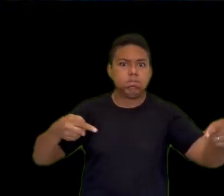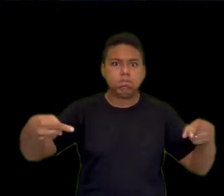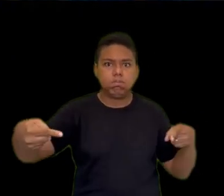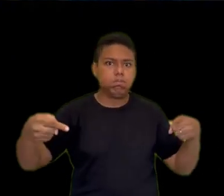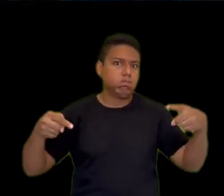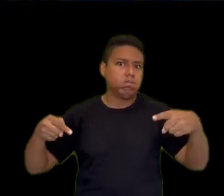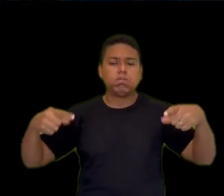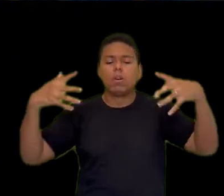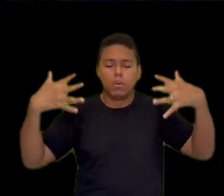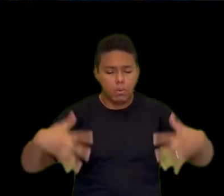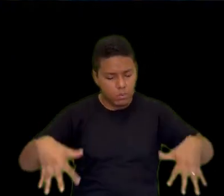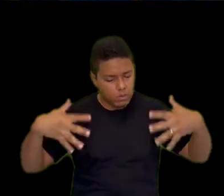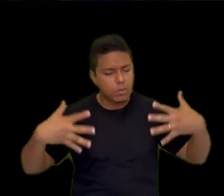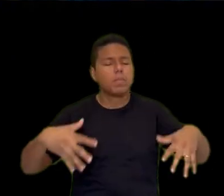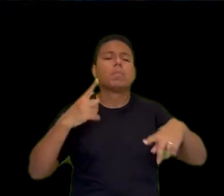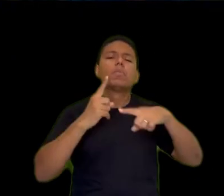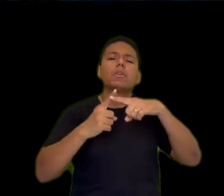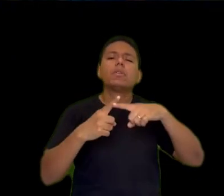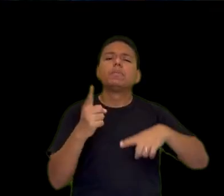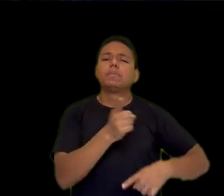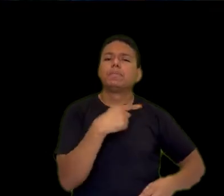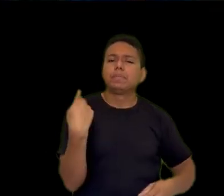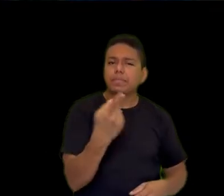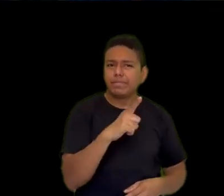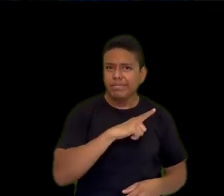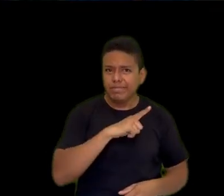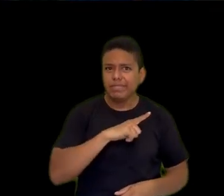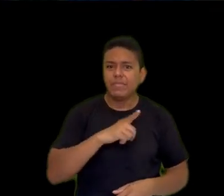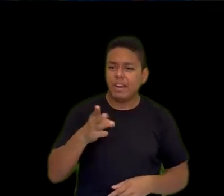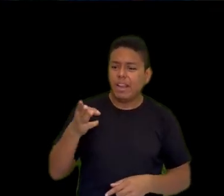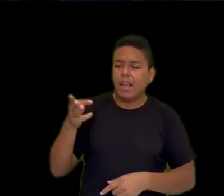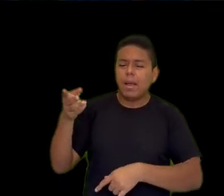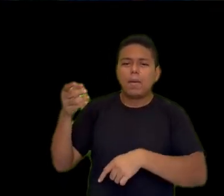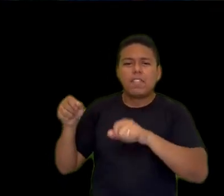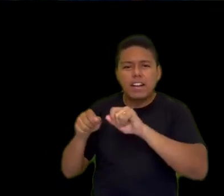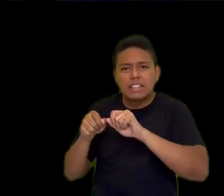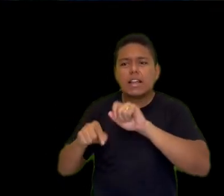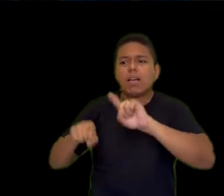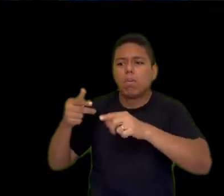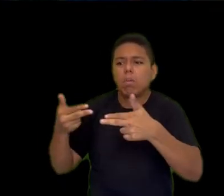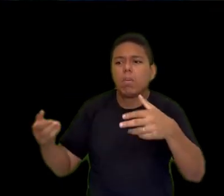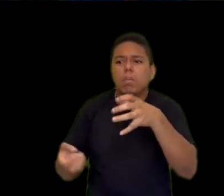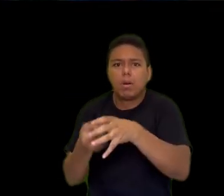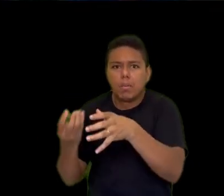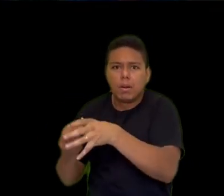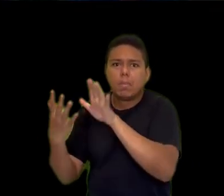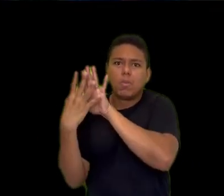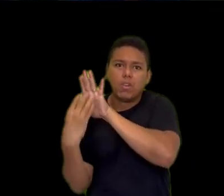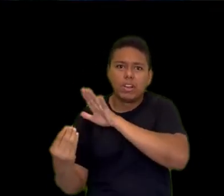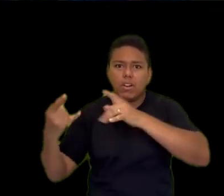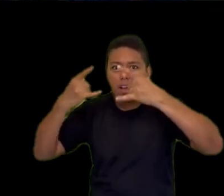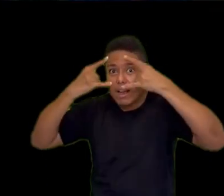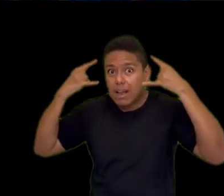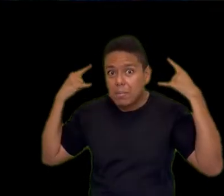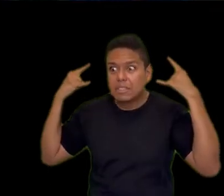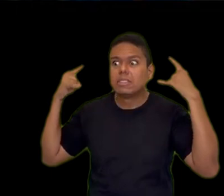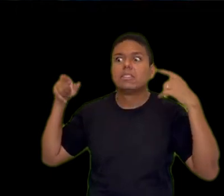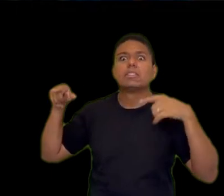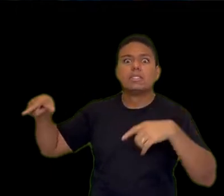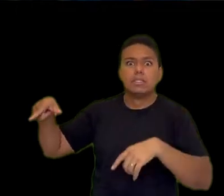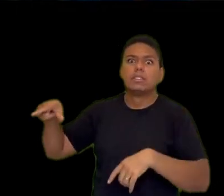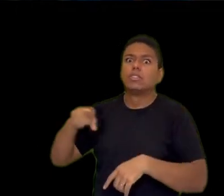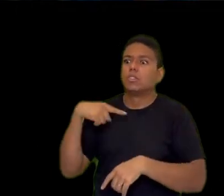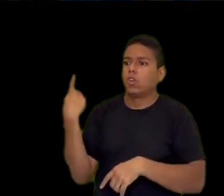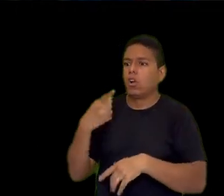produção econômico-social e no modelo capitalista, né? Isso é muito sério, porque a gente está falando de modelo neoliberal, aonde a gente